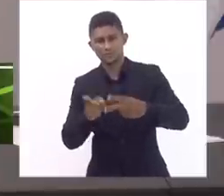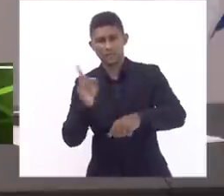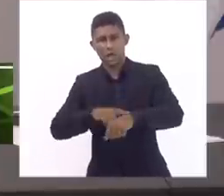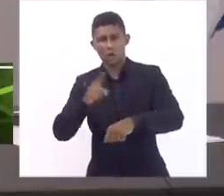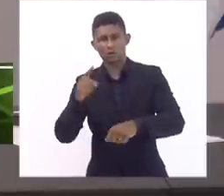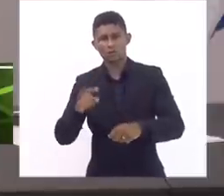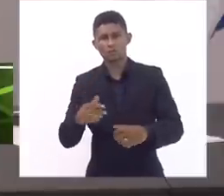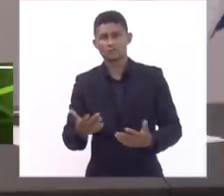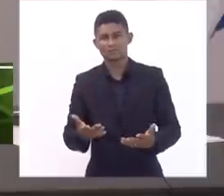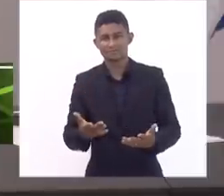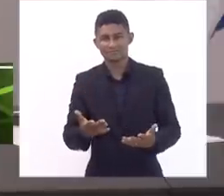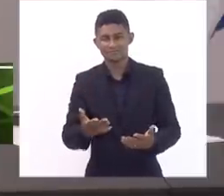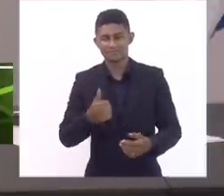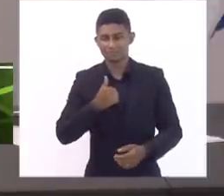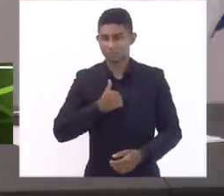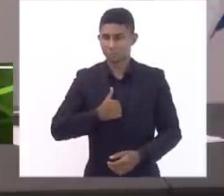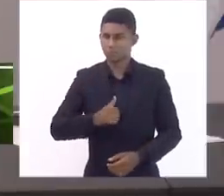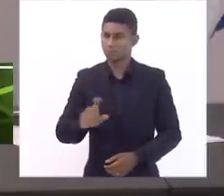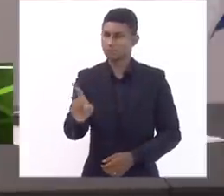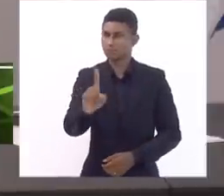Não é streaming, é streaming, né?